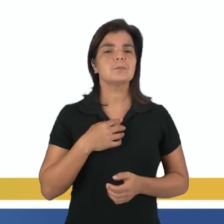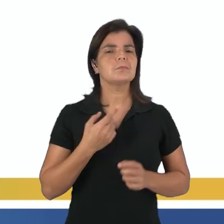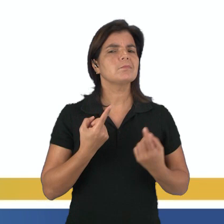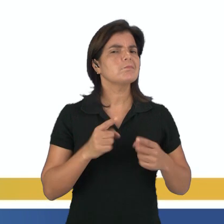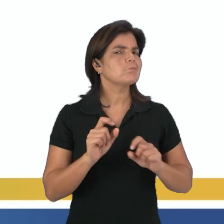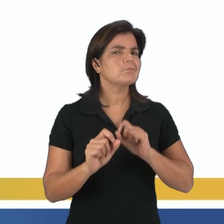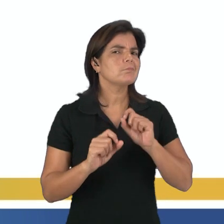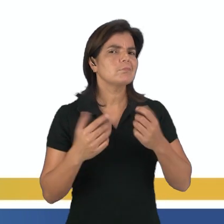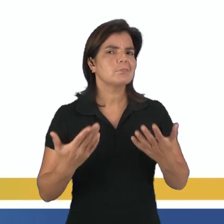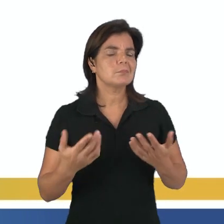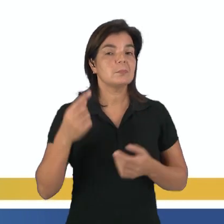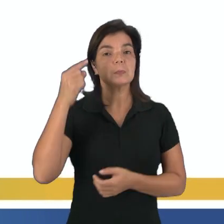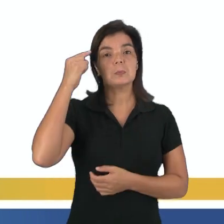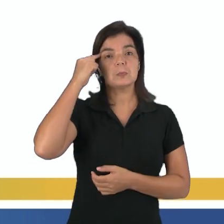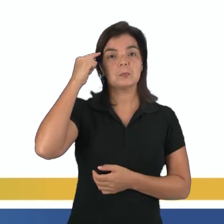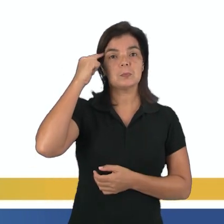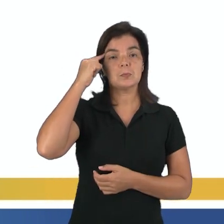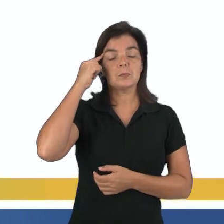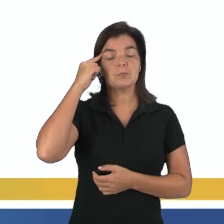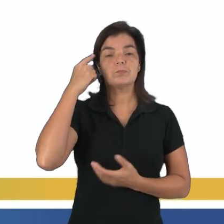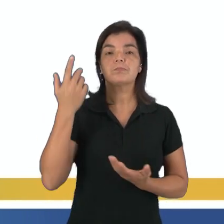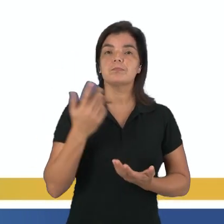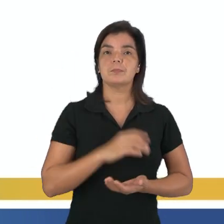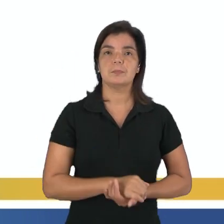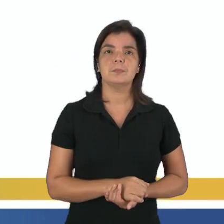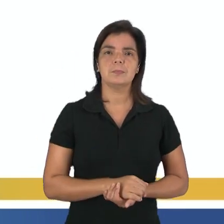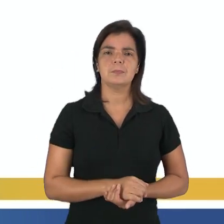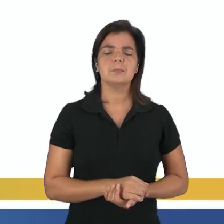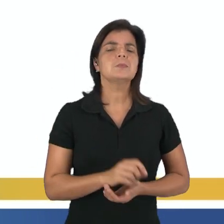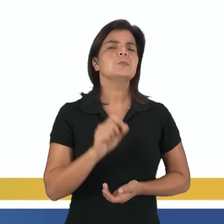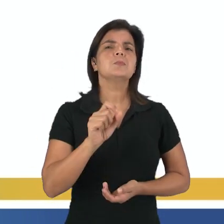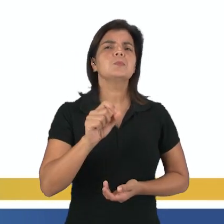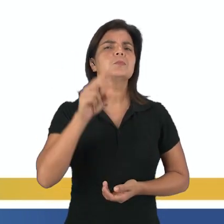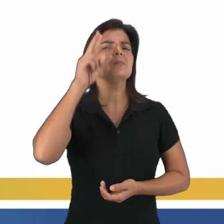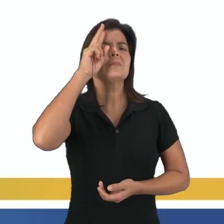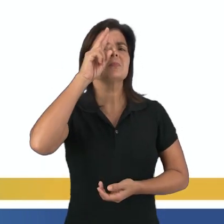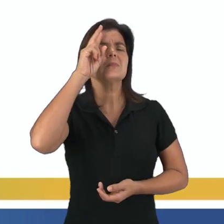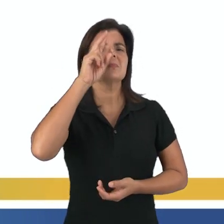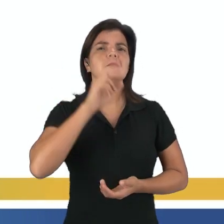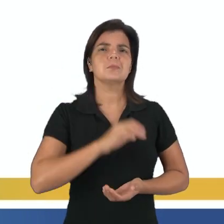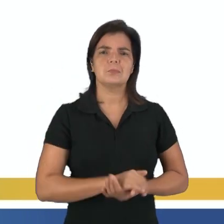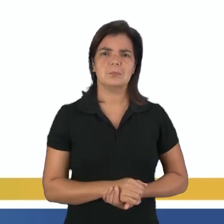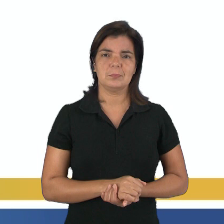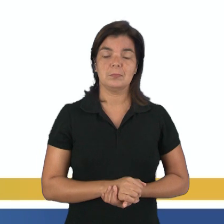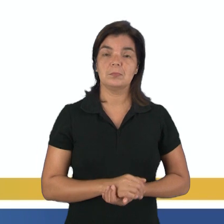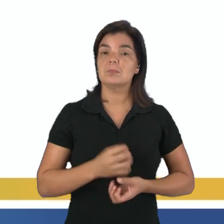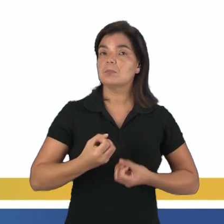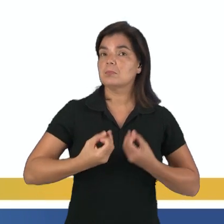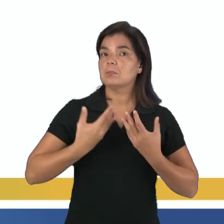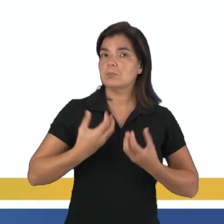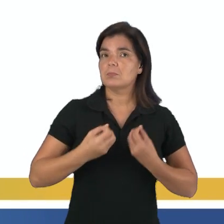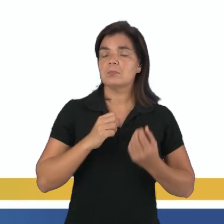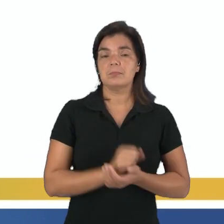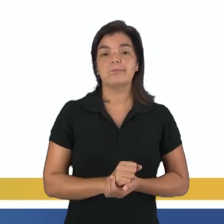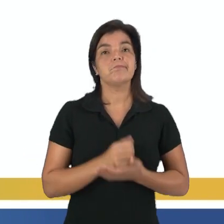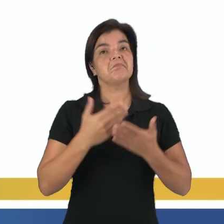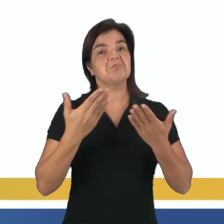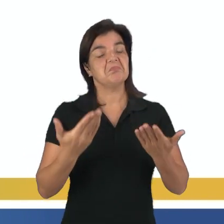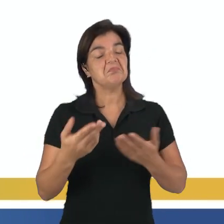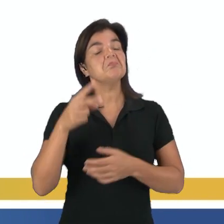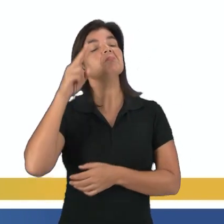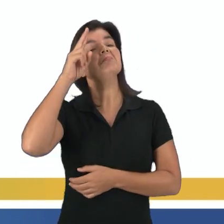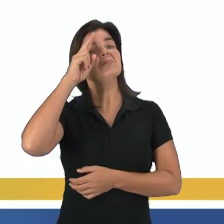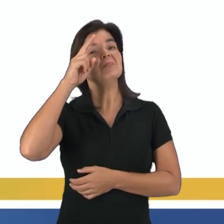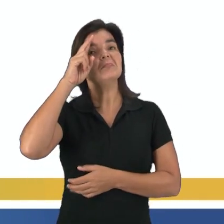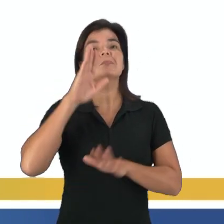incita a pensar, a refletir? O que te faz lembrar com essa expressão? Se bem que me